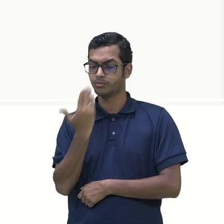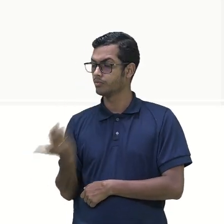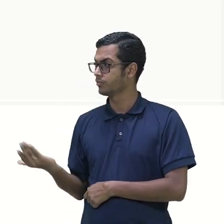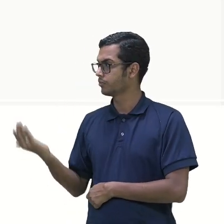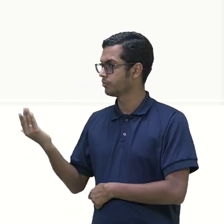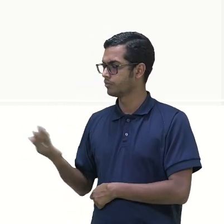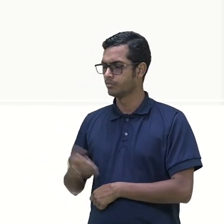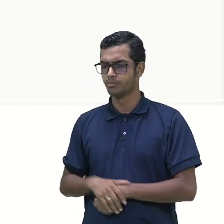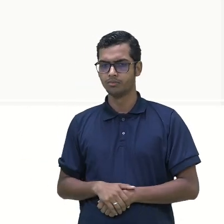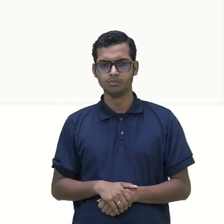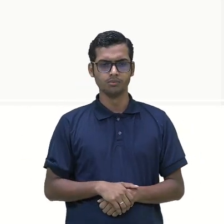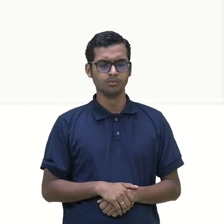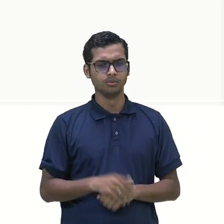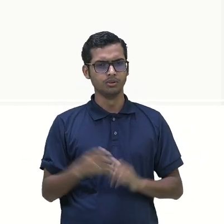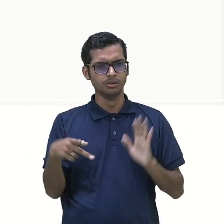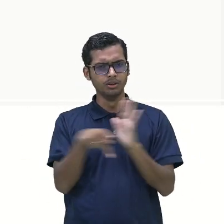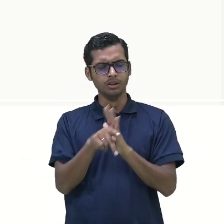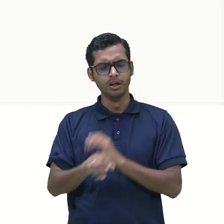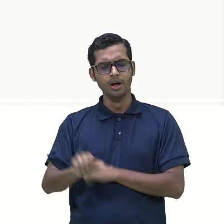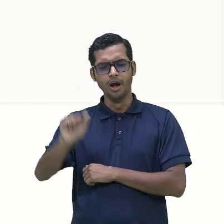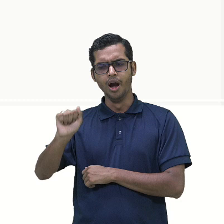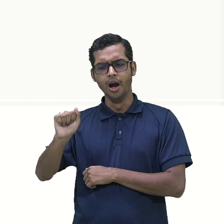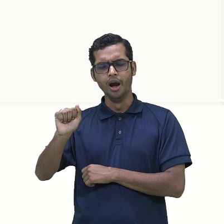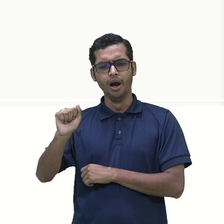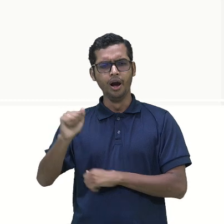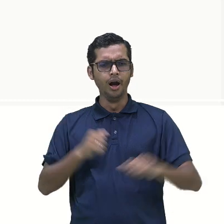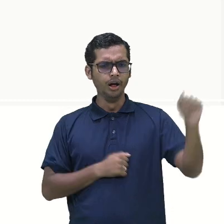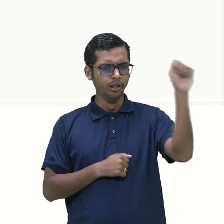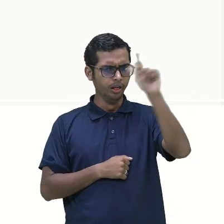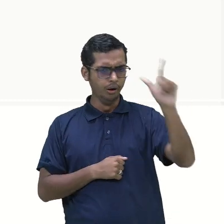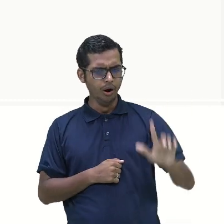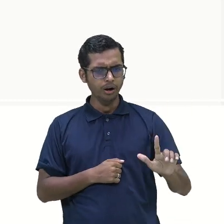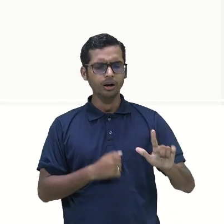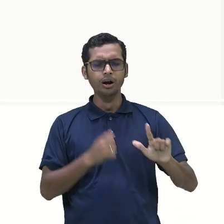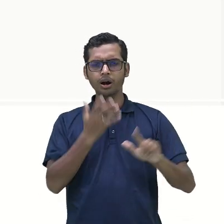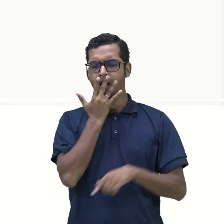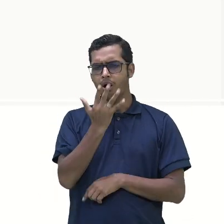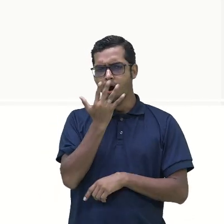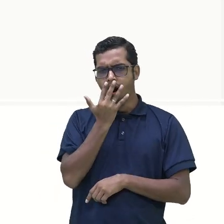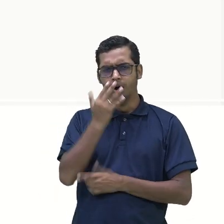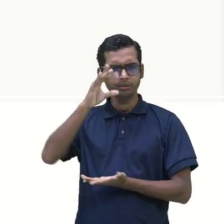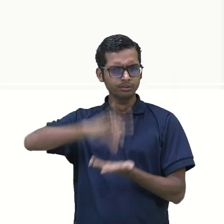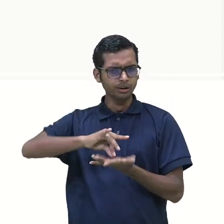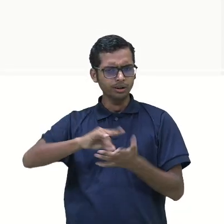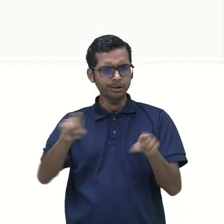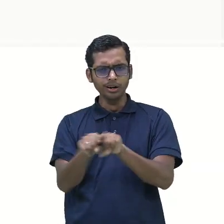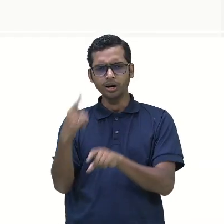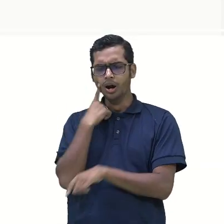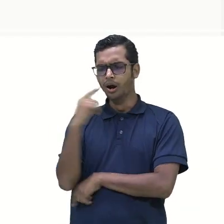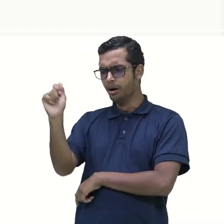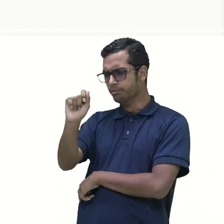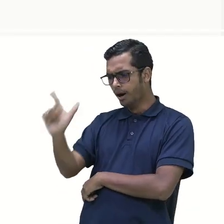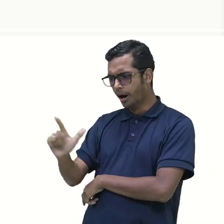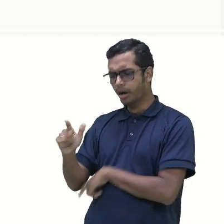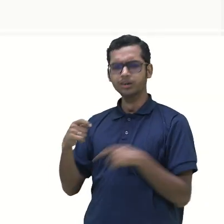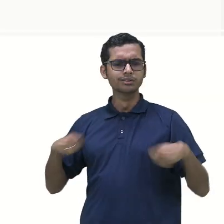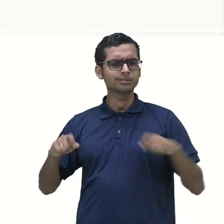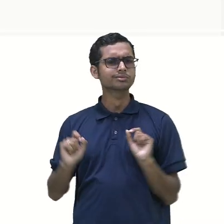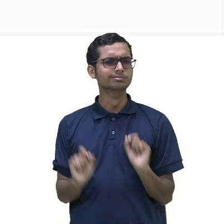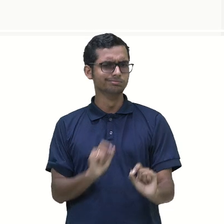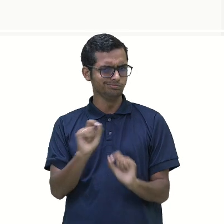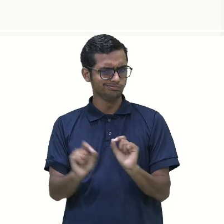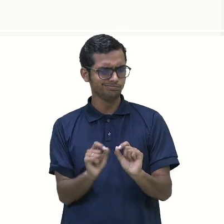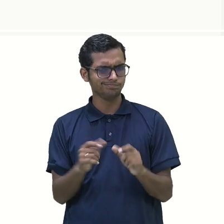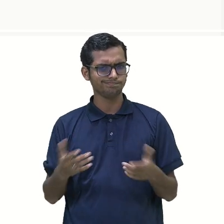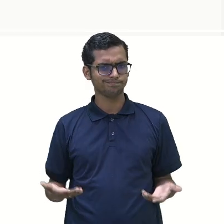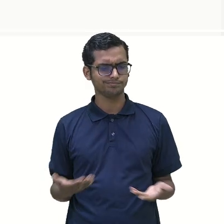tinta A, para a tinta azul, para a cor azul, vai ser necessário,